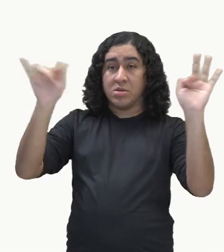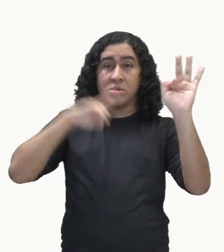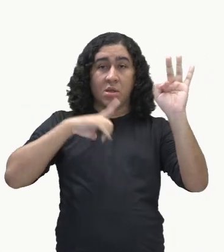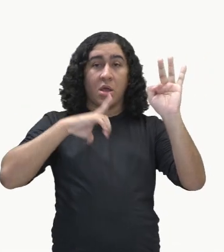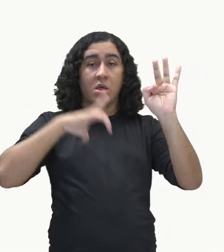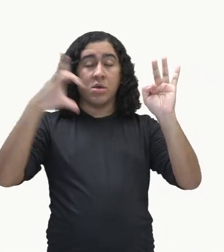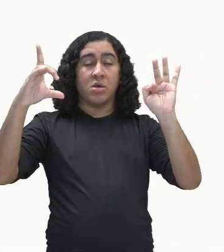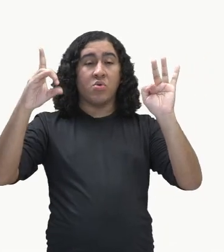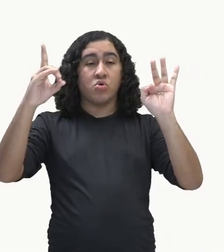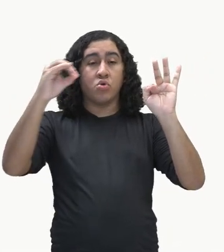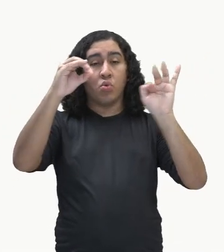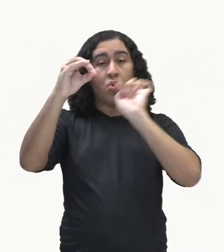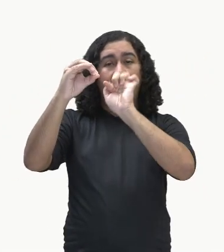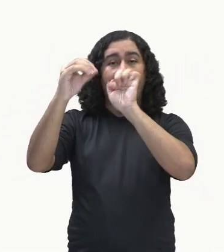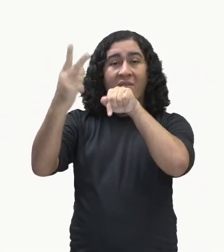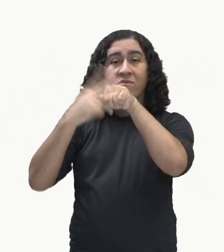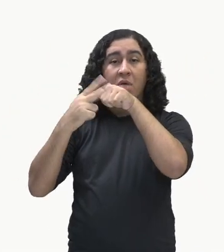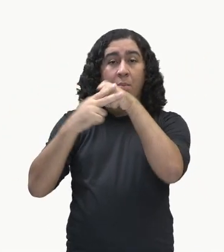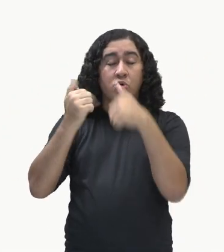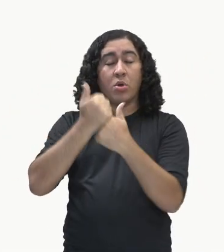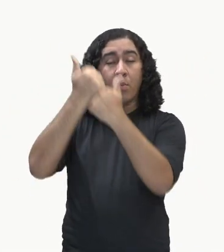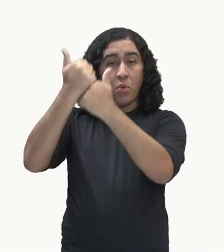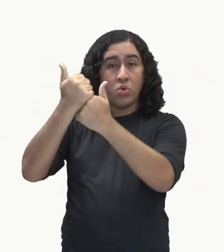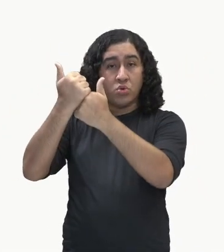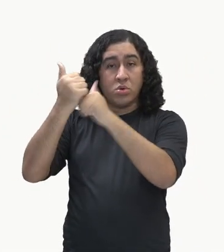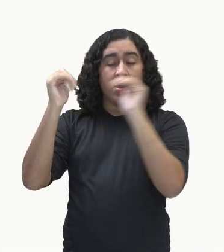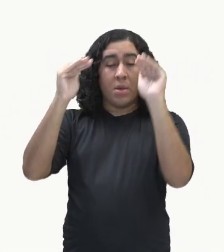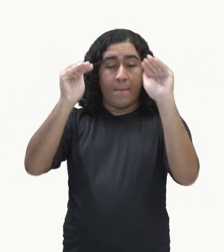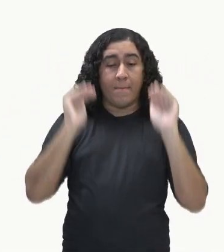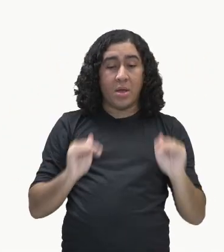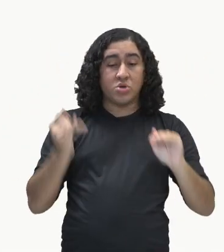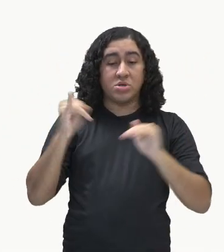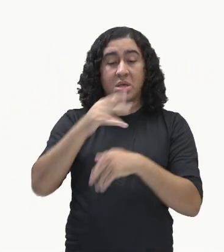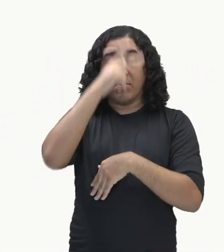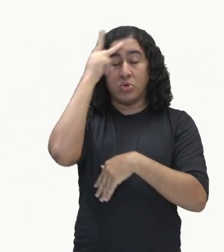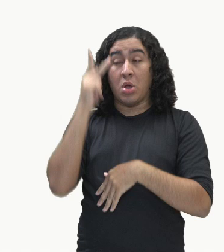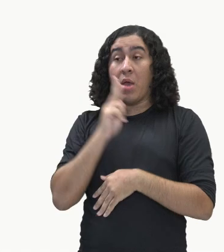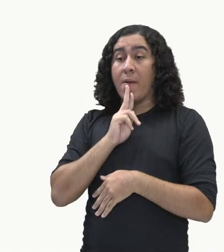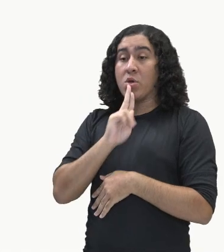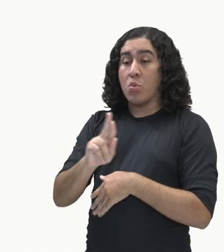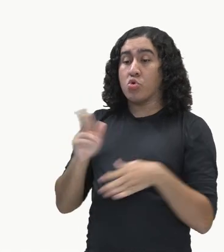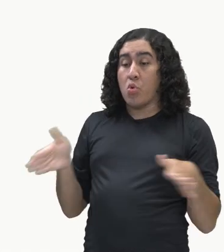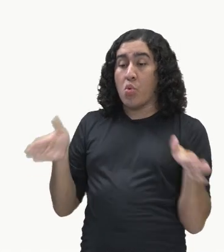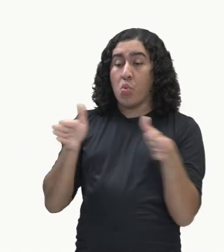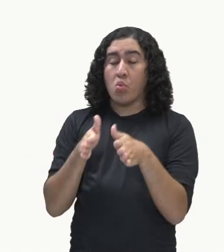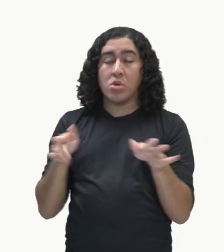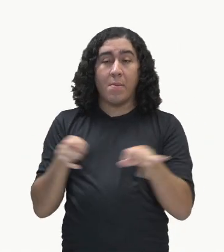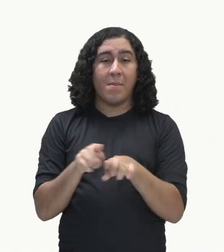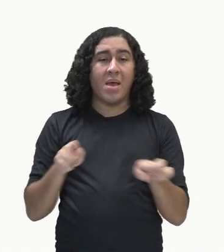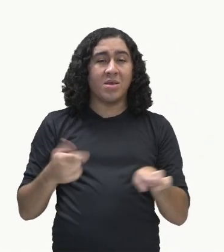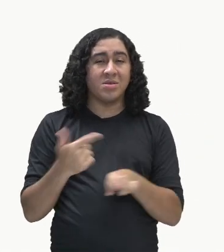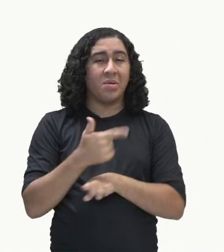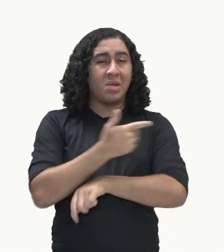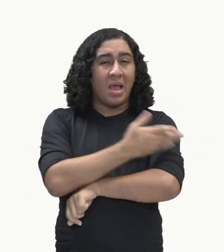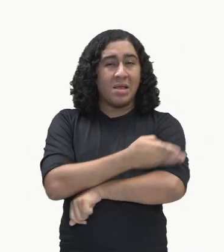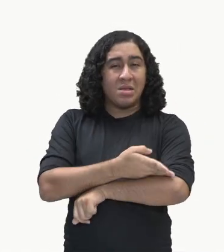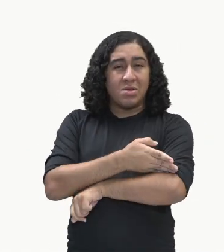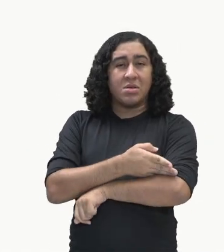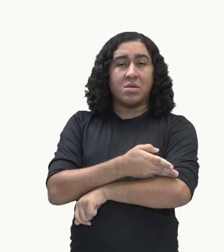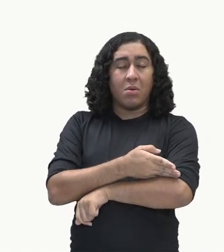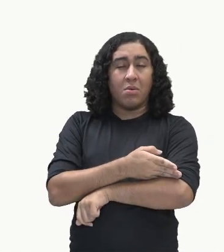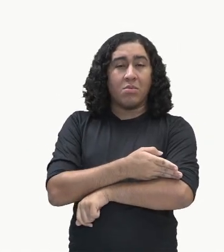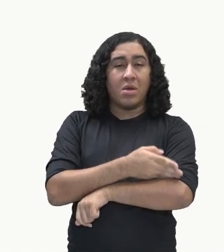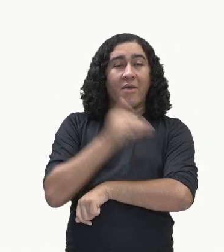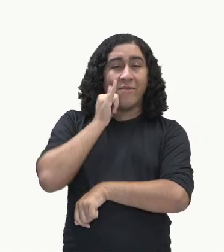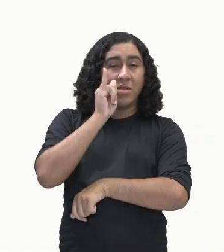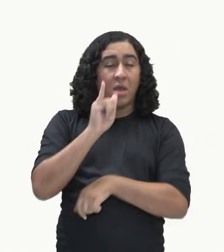né? Eu sempre vou utilizar um verbo auxiliar. Quando eu quero dar uma resposta curta, mas não sendo mal educado, eu vou repetir